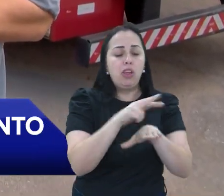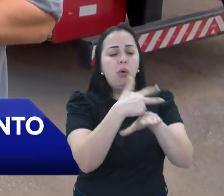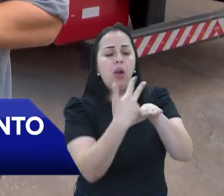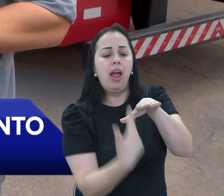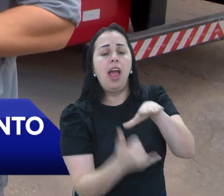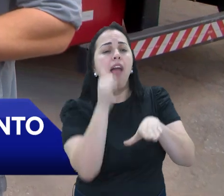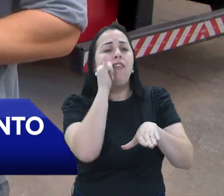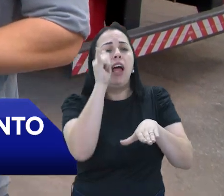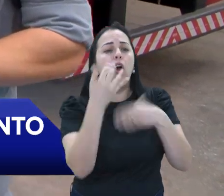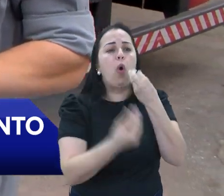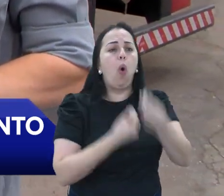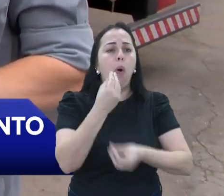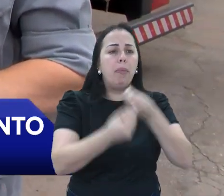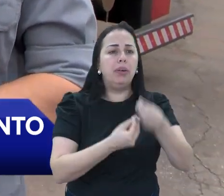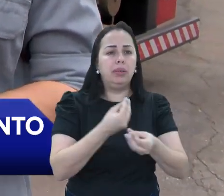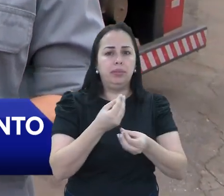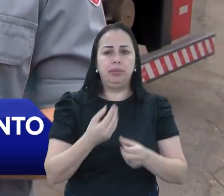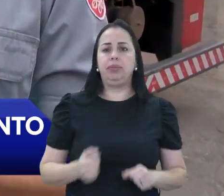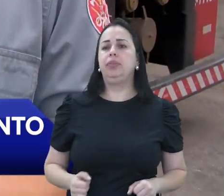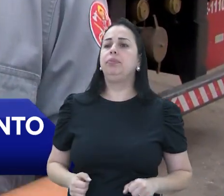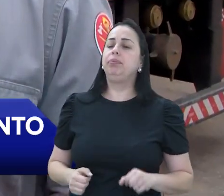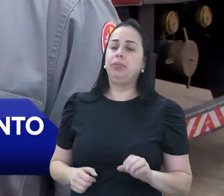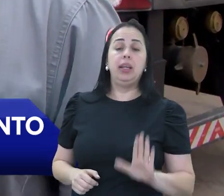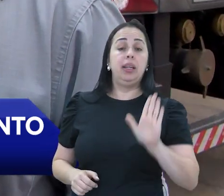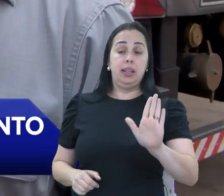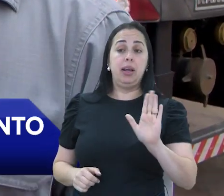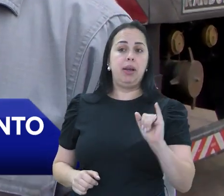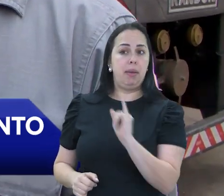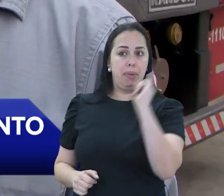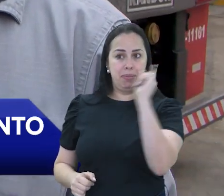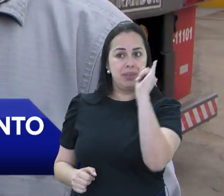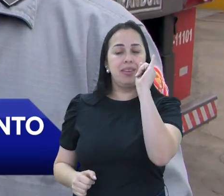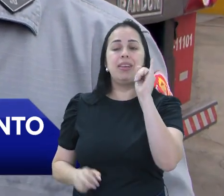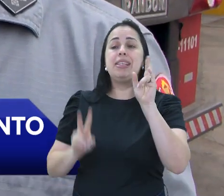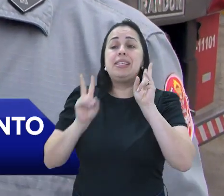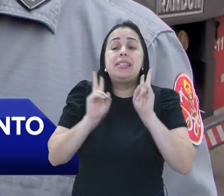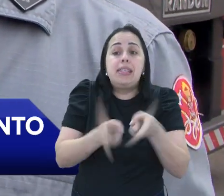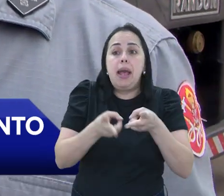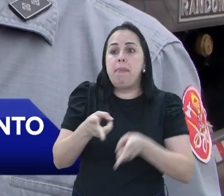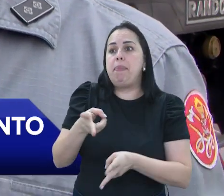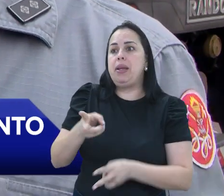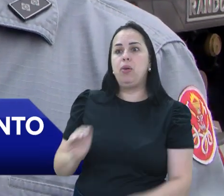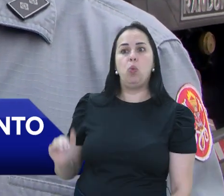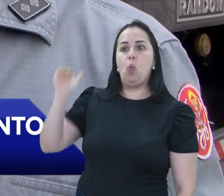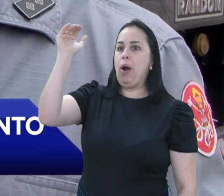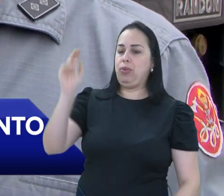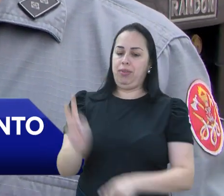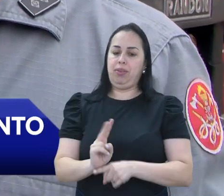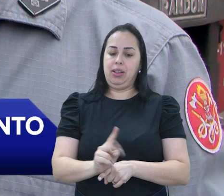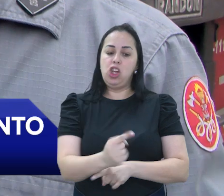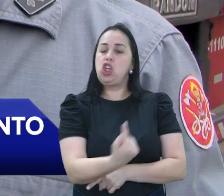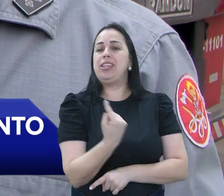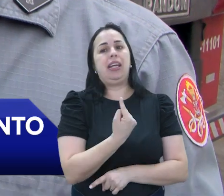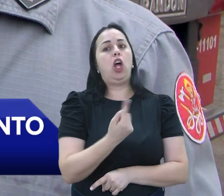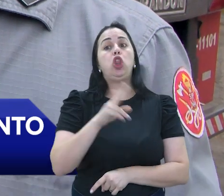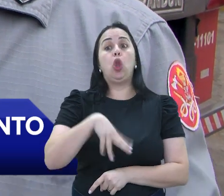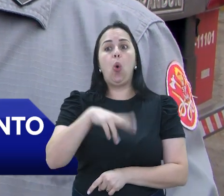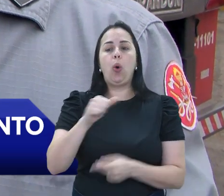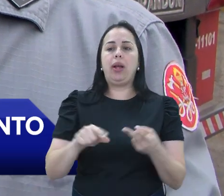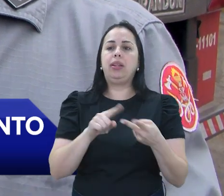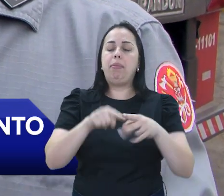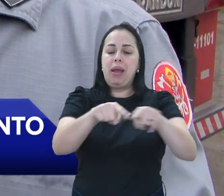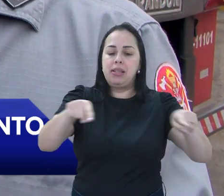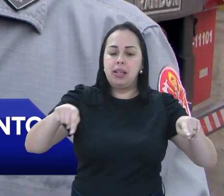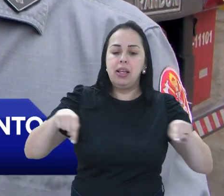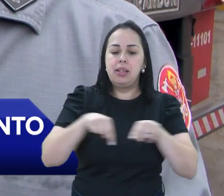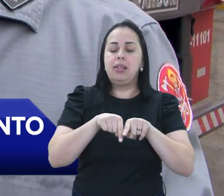os afogamentos aí nessa época de calor que está para chegar? É importante sempre ter a supervisão das crianças, não deixar ela sozinha, as